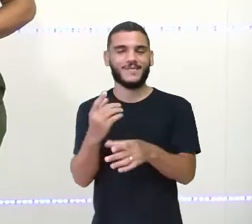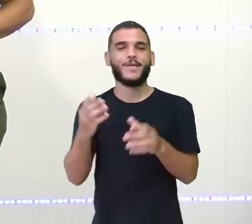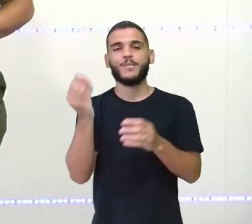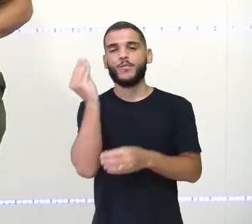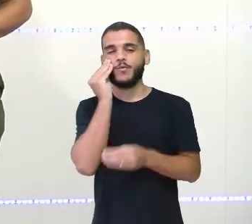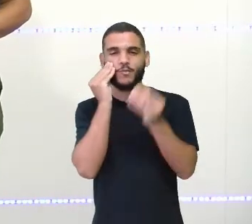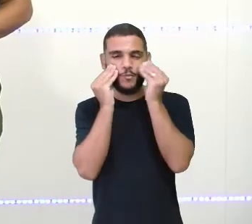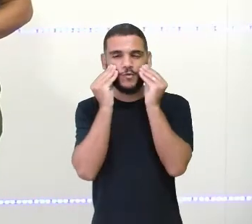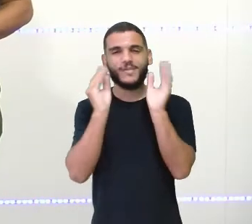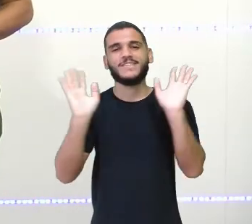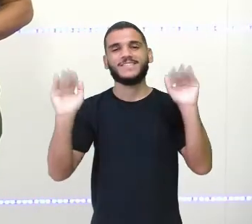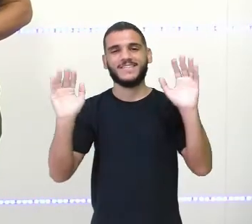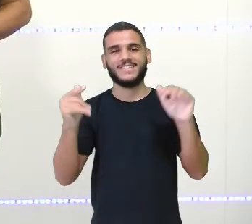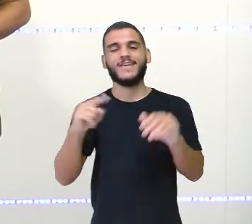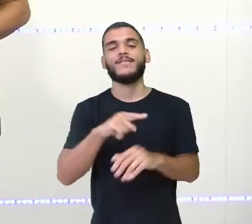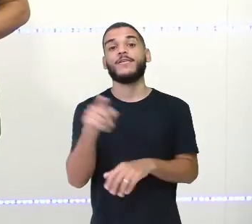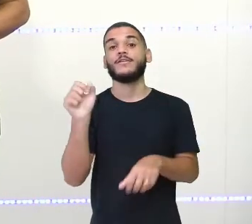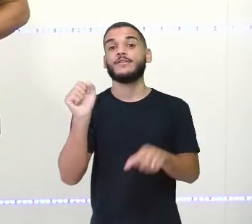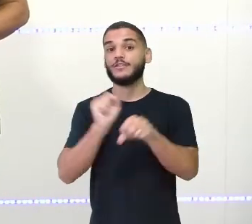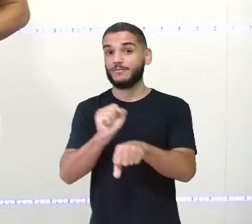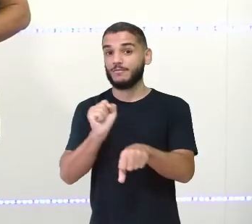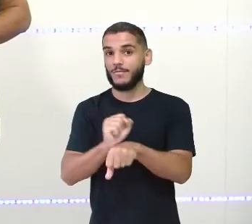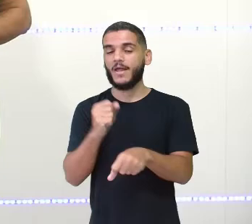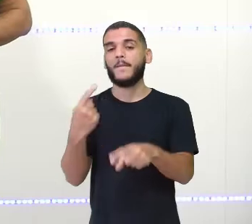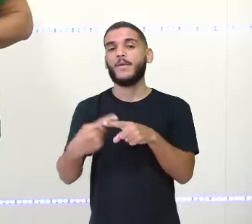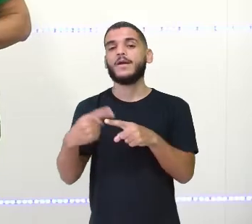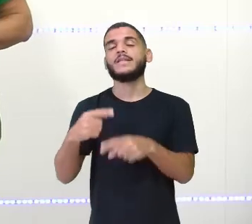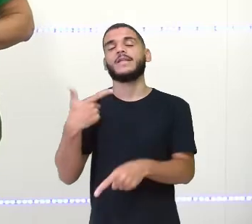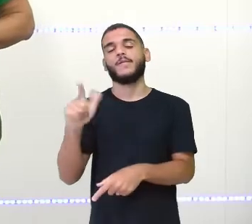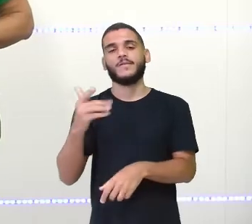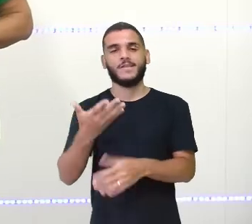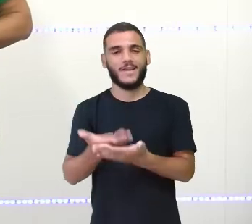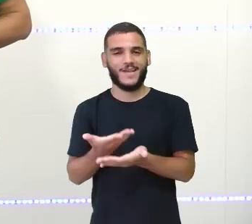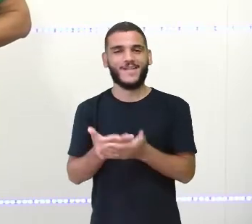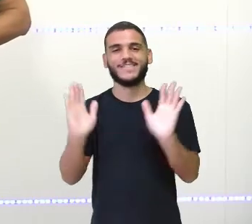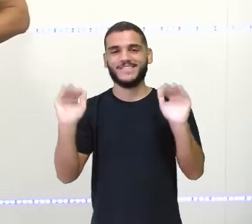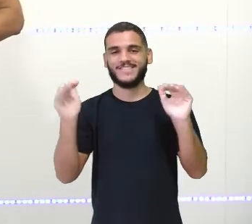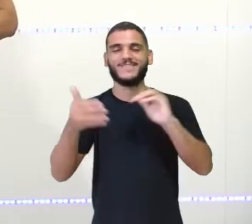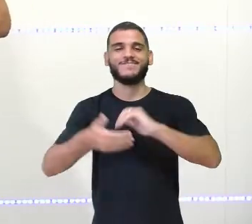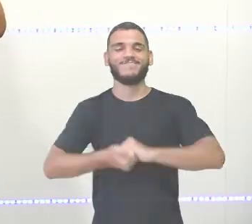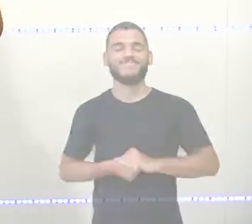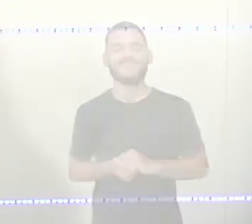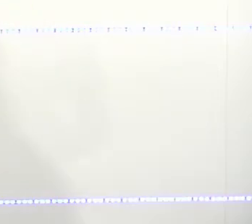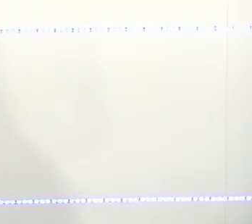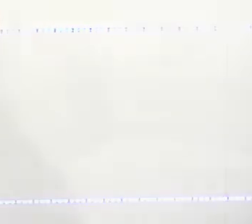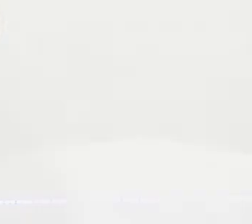Um beijão, gente. Não sai daí, porque tem muito mais. Tchau, tchau.